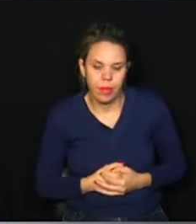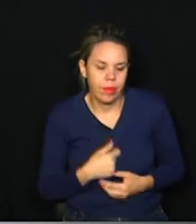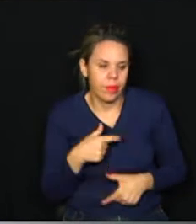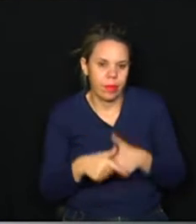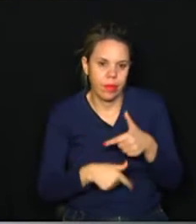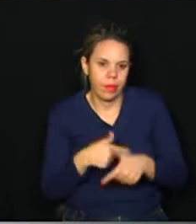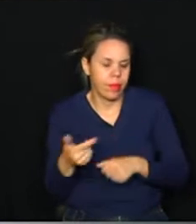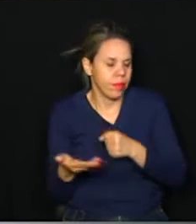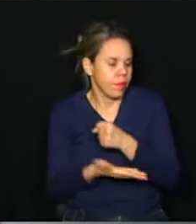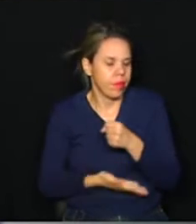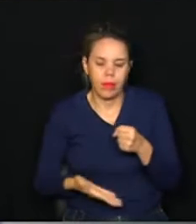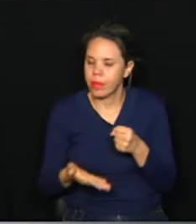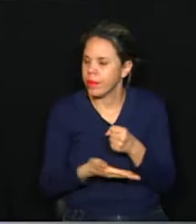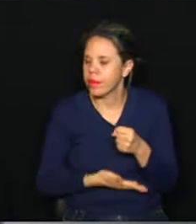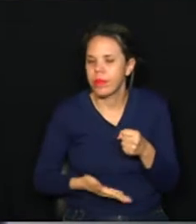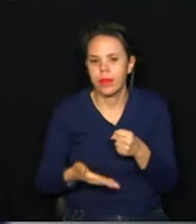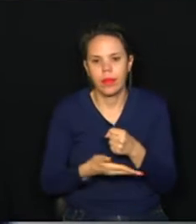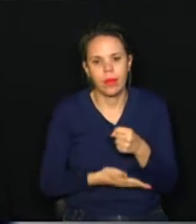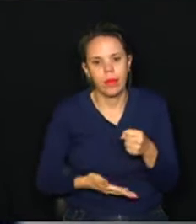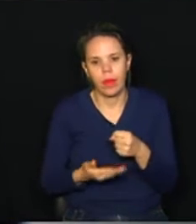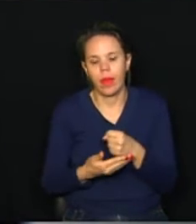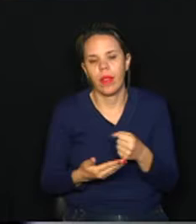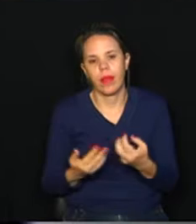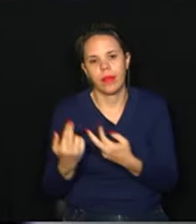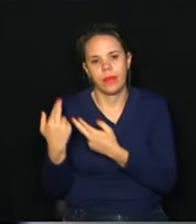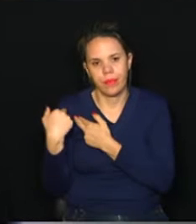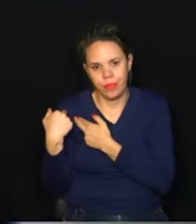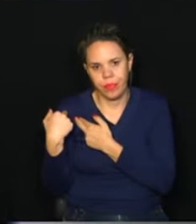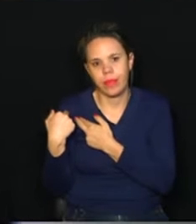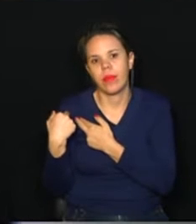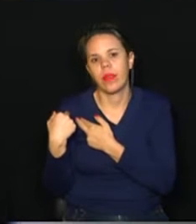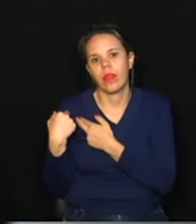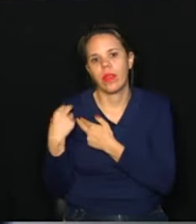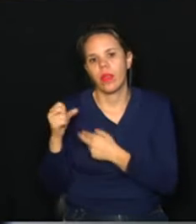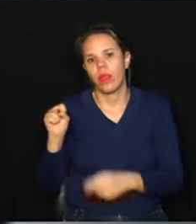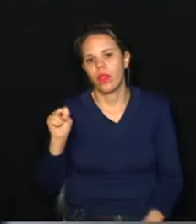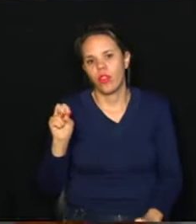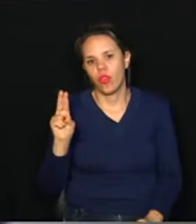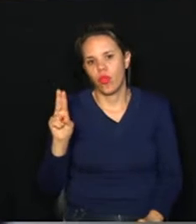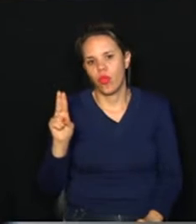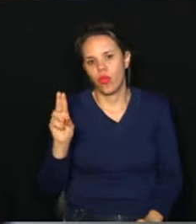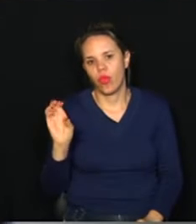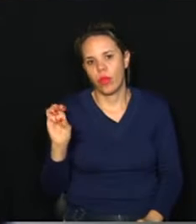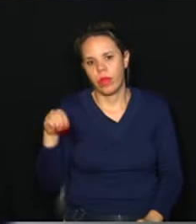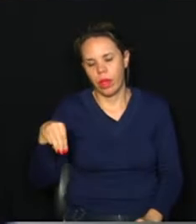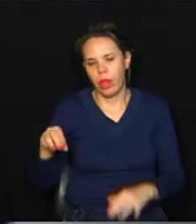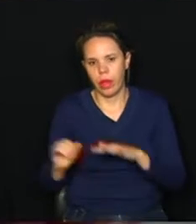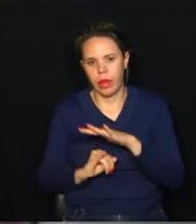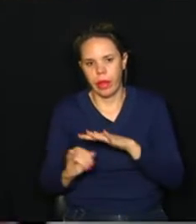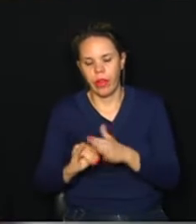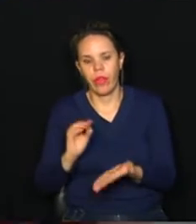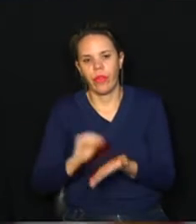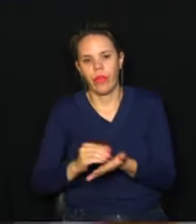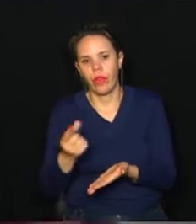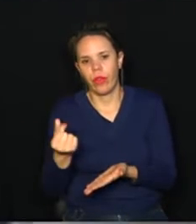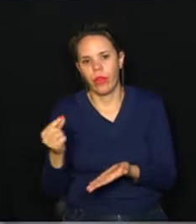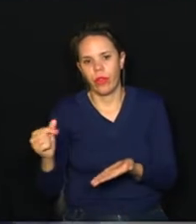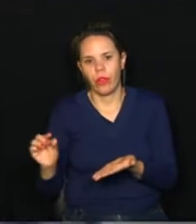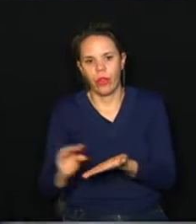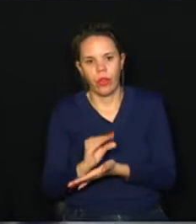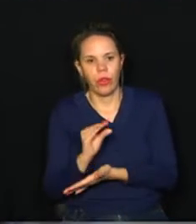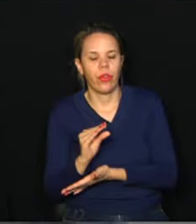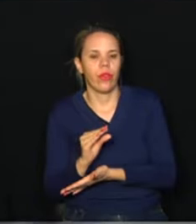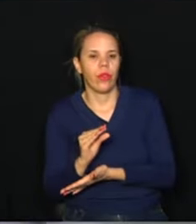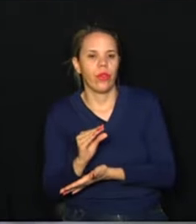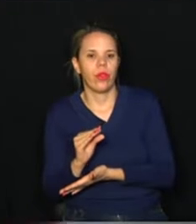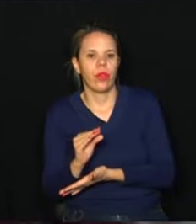tarefas básicas que eram de responsabilidade da SUSEM por falta de recurso financeiro, por falta de